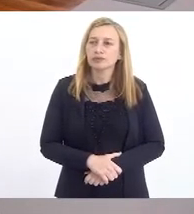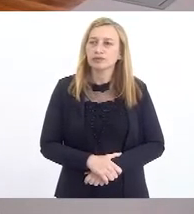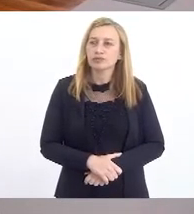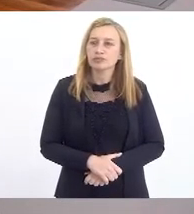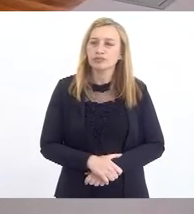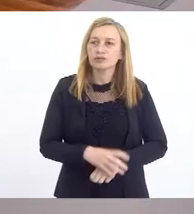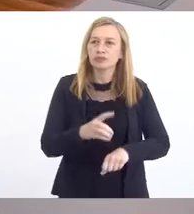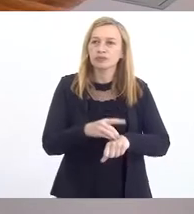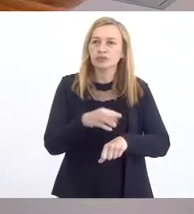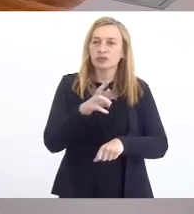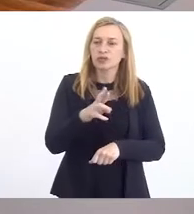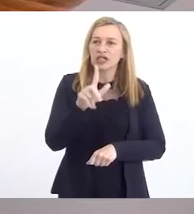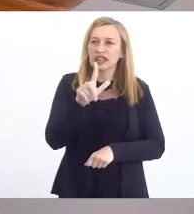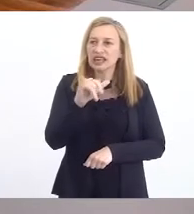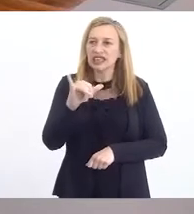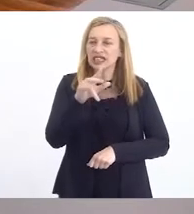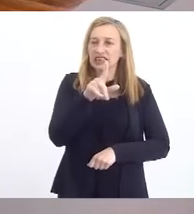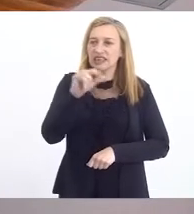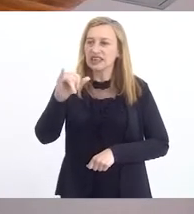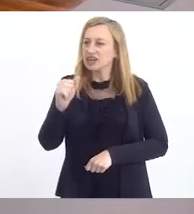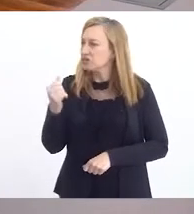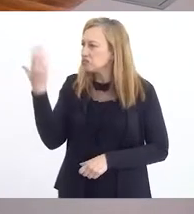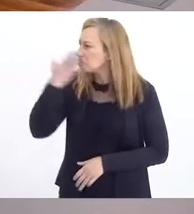a doutora Lilian, está aí? Eu não estou vendo, não.